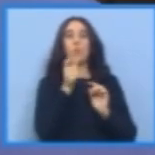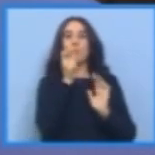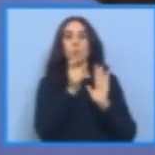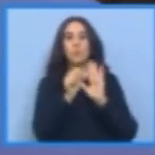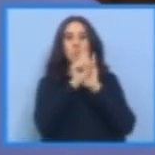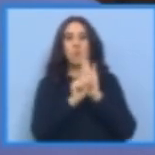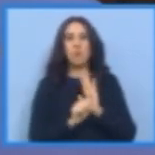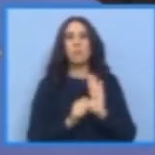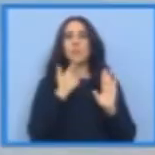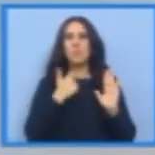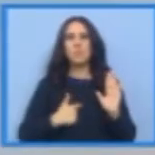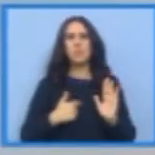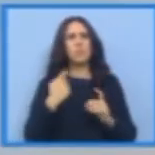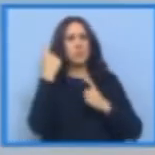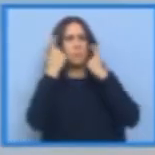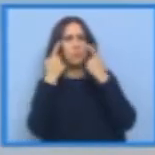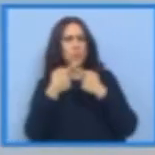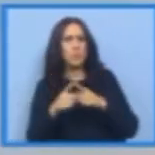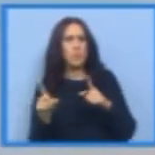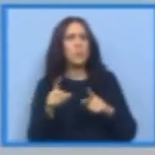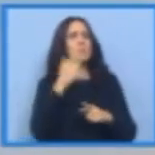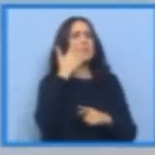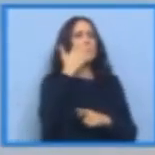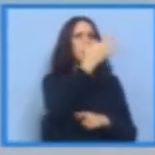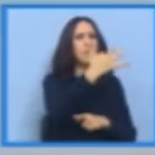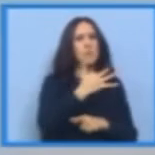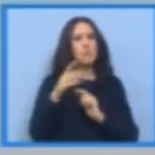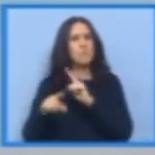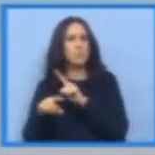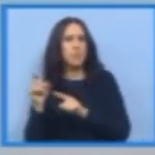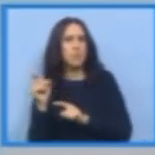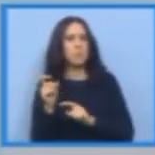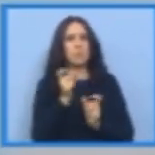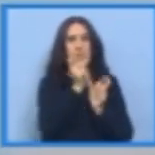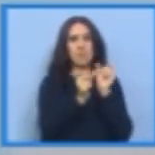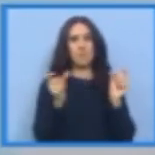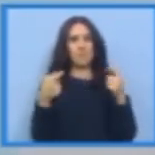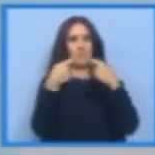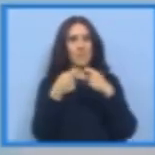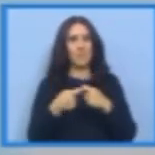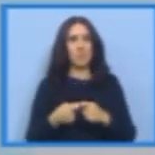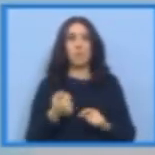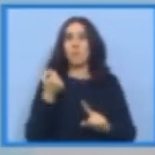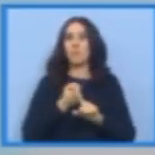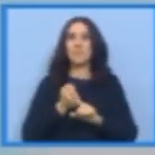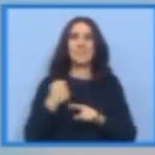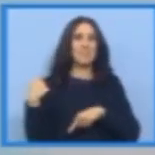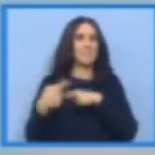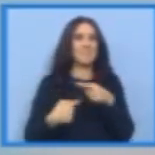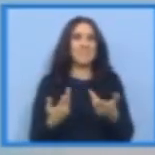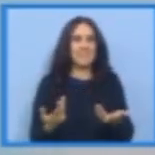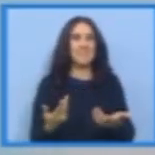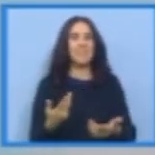diz assim: já pensou na diferença entre migrantes e refugiados? E na necessidade de usar termos adequados. Portanto, isto tem sido uma luta de sempre, não